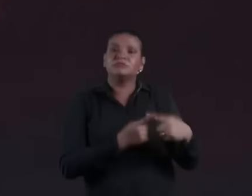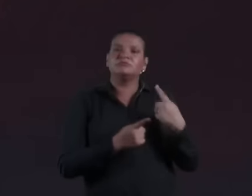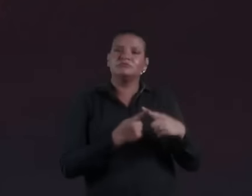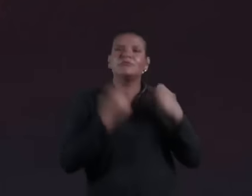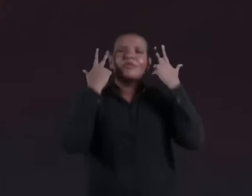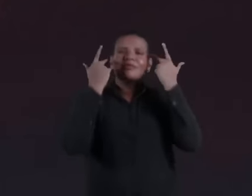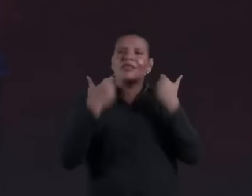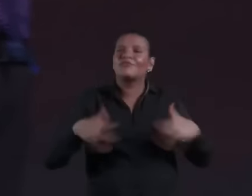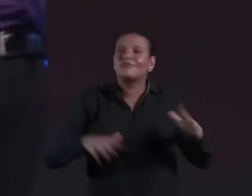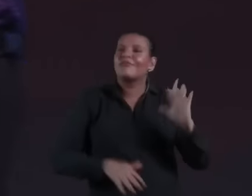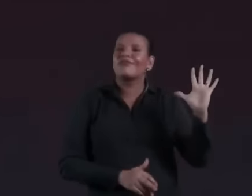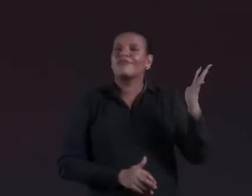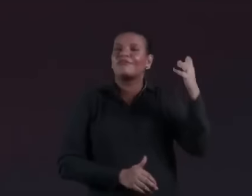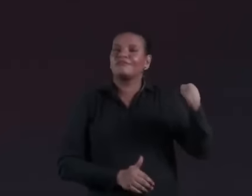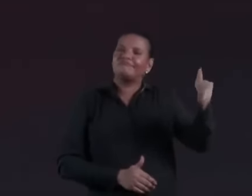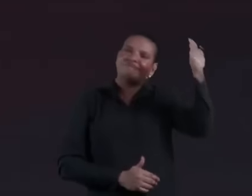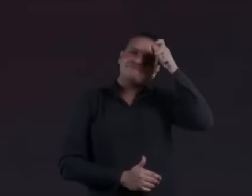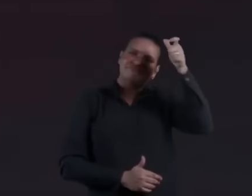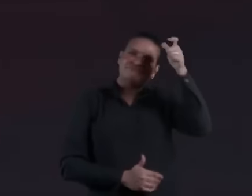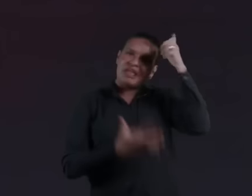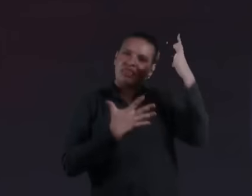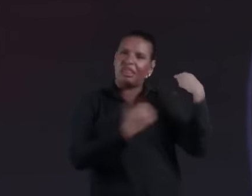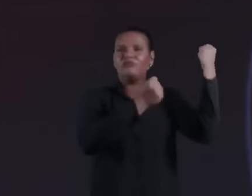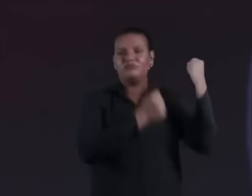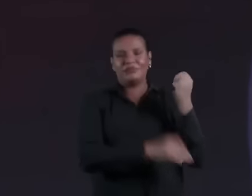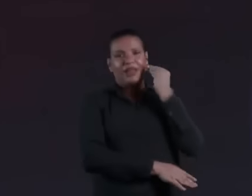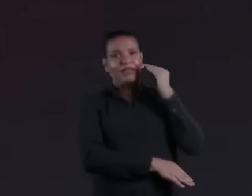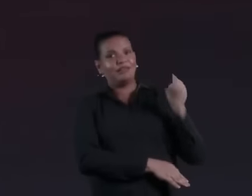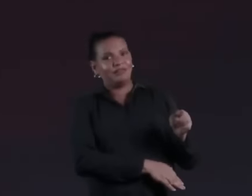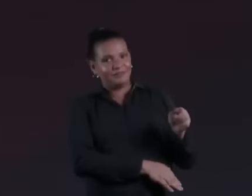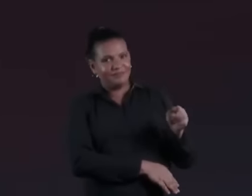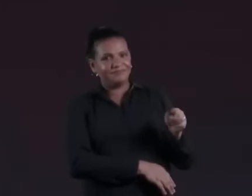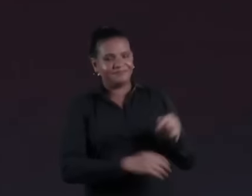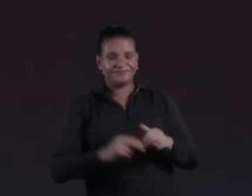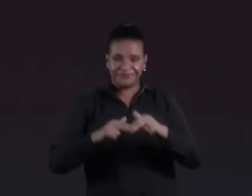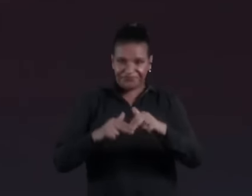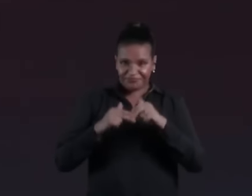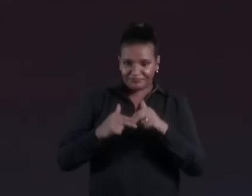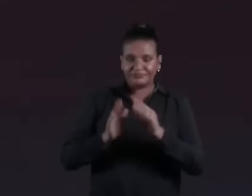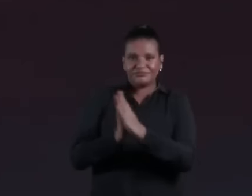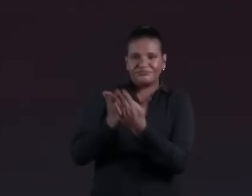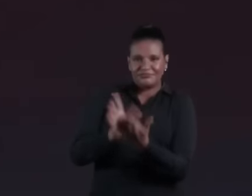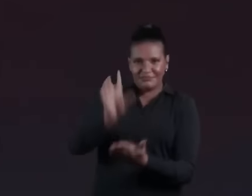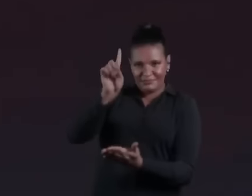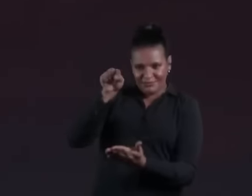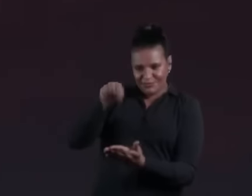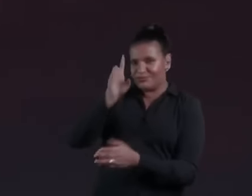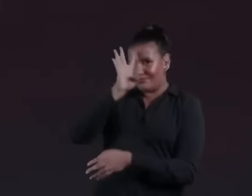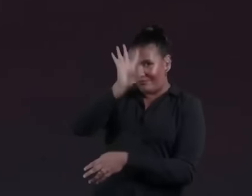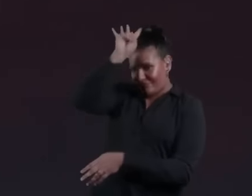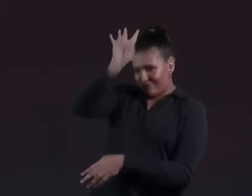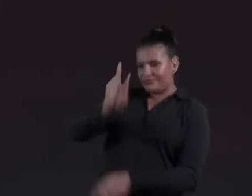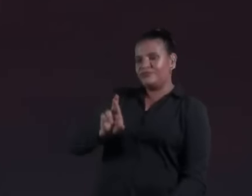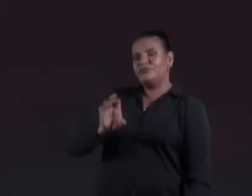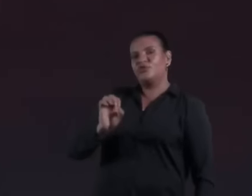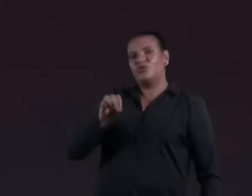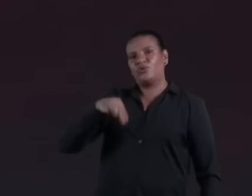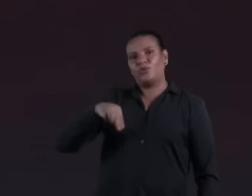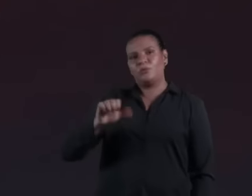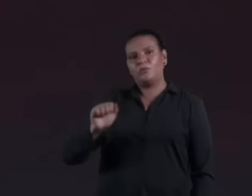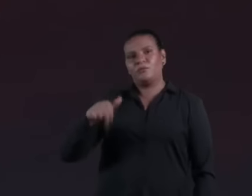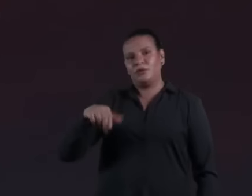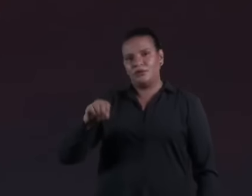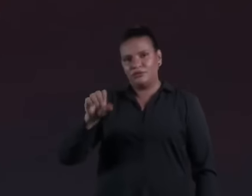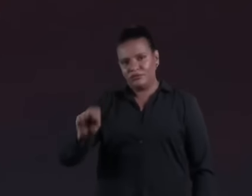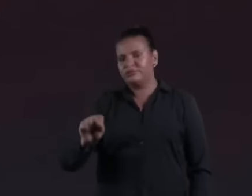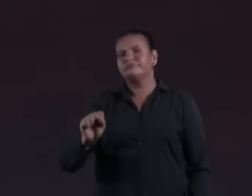Amém Então esse texto de Romanos ele é um texto que mostra Paulo ele usa